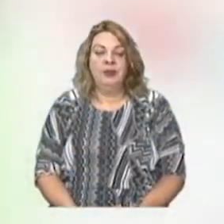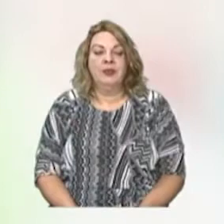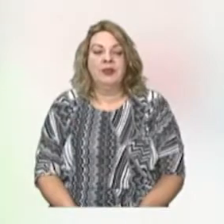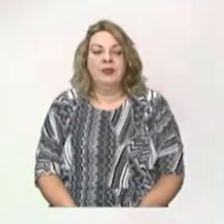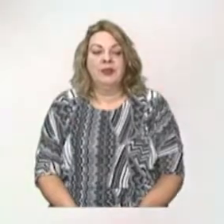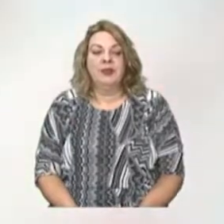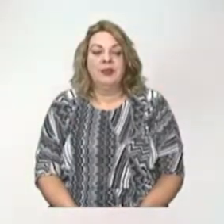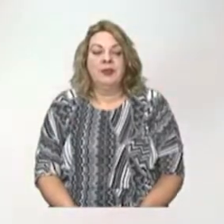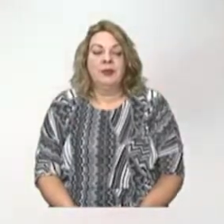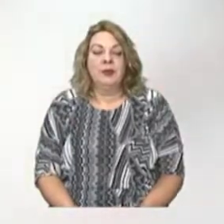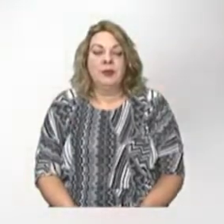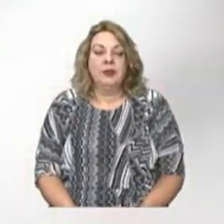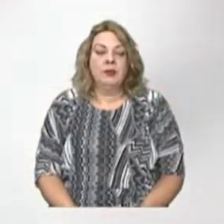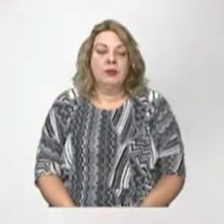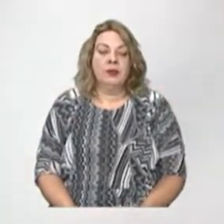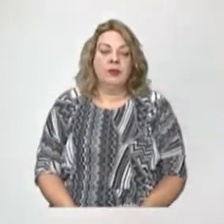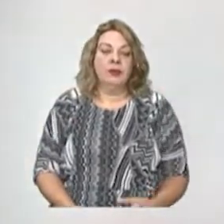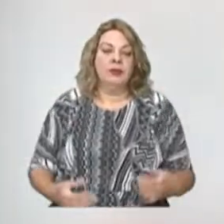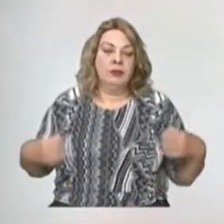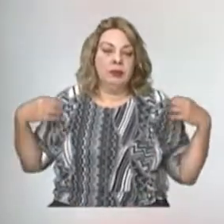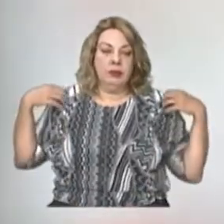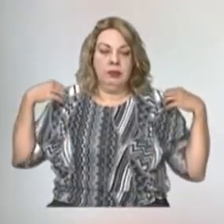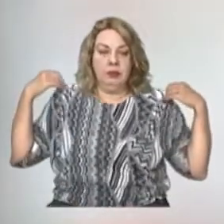realizando sonhos.